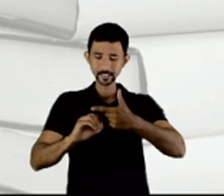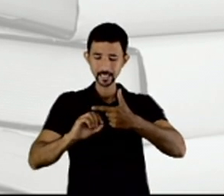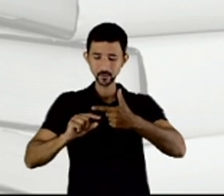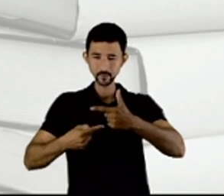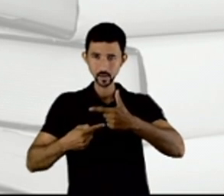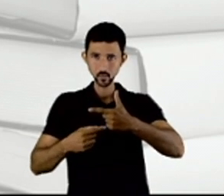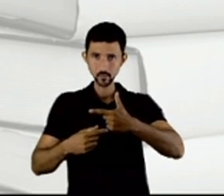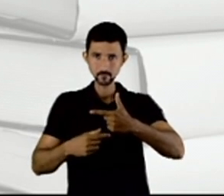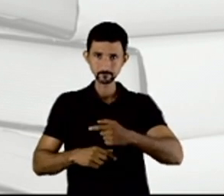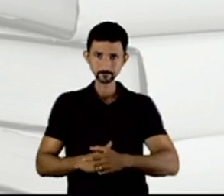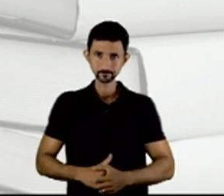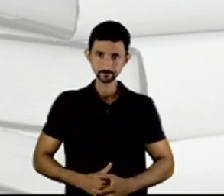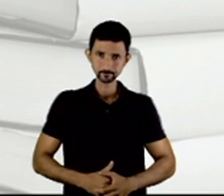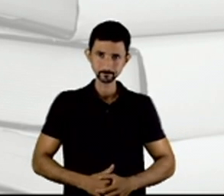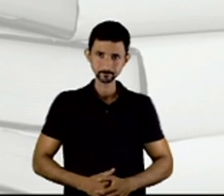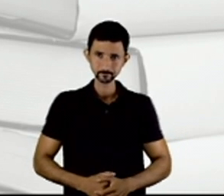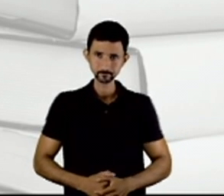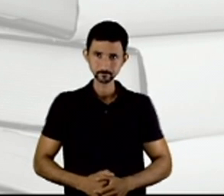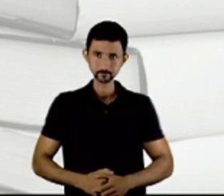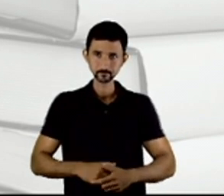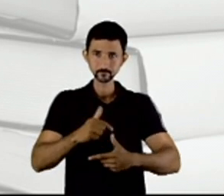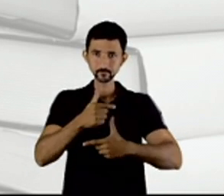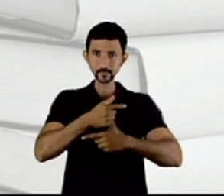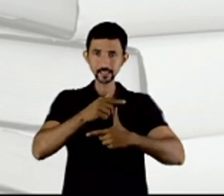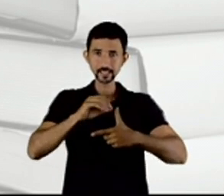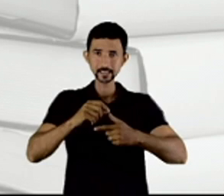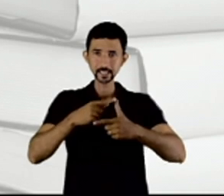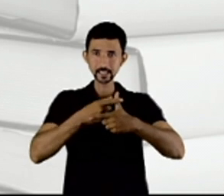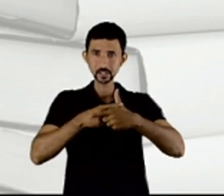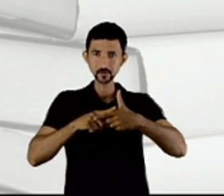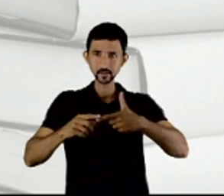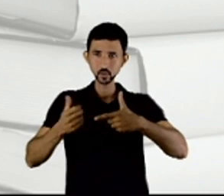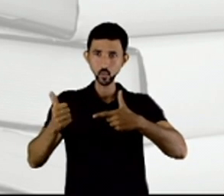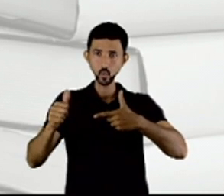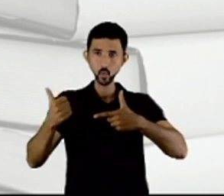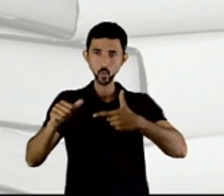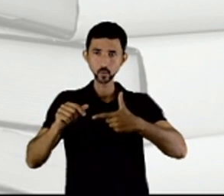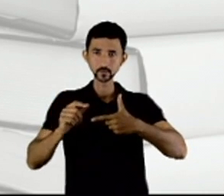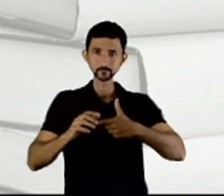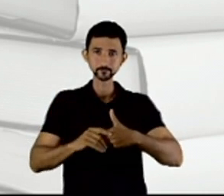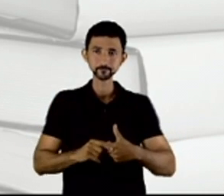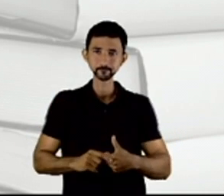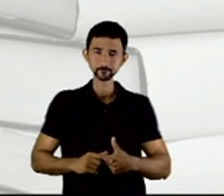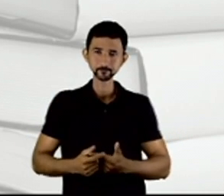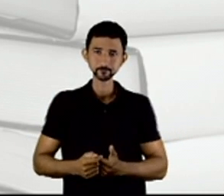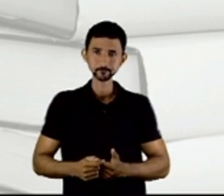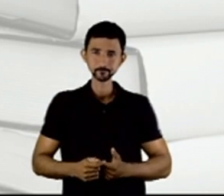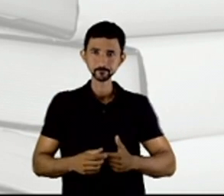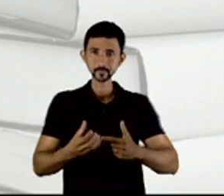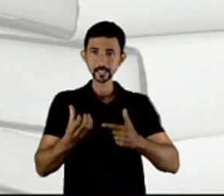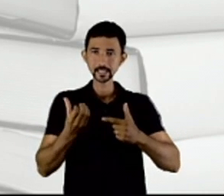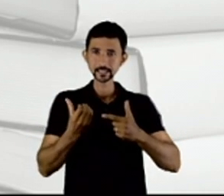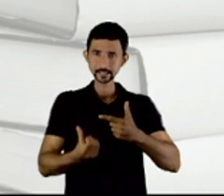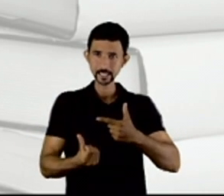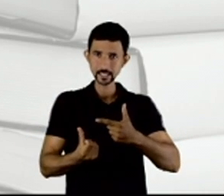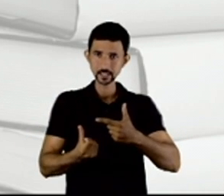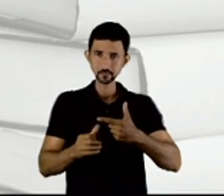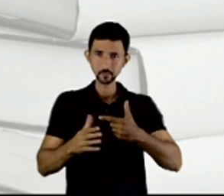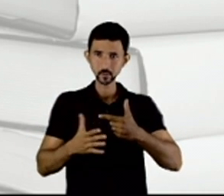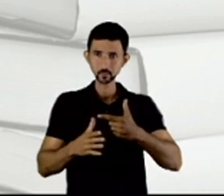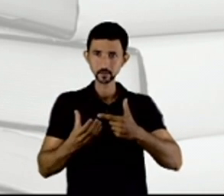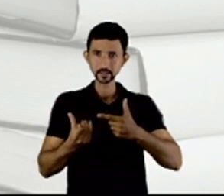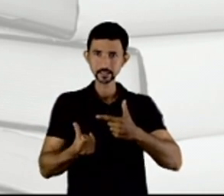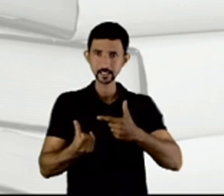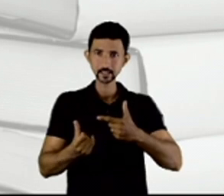mais inteiros. E aí a gente faz 70 dividido por 11, dá 6, né, aproximadamente,